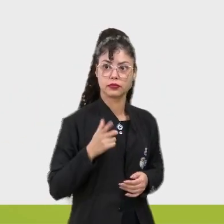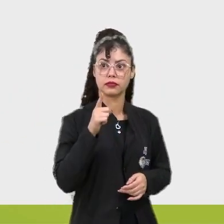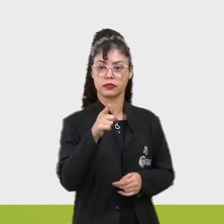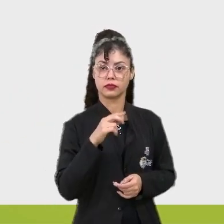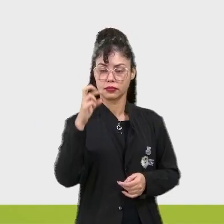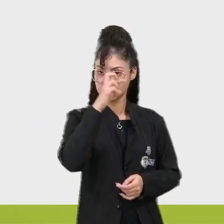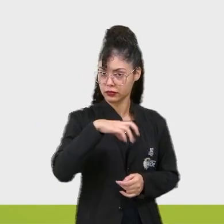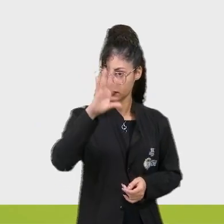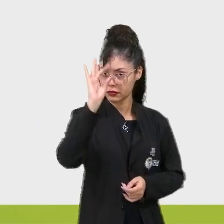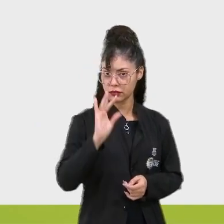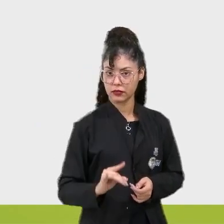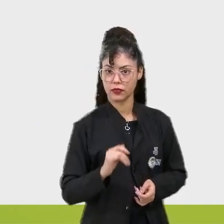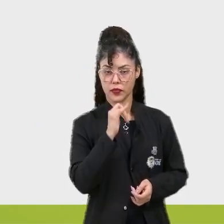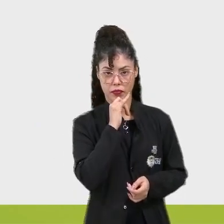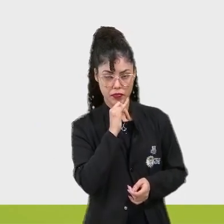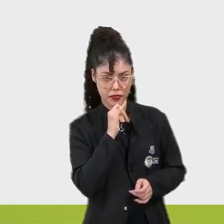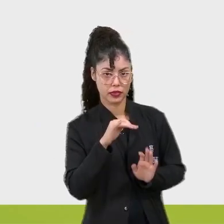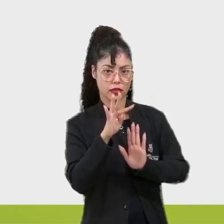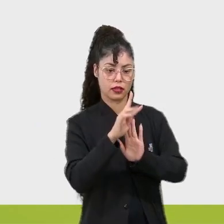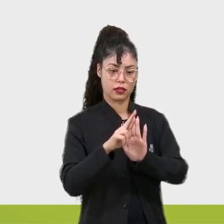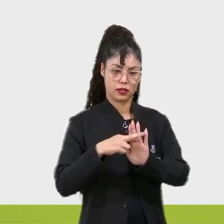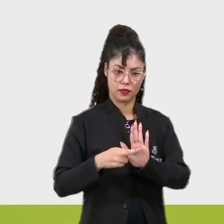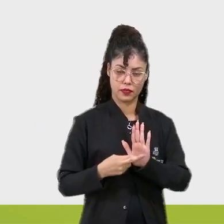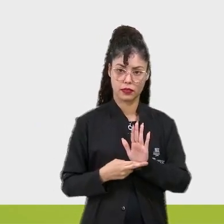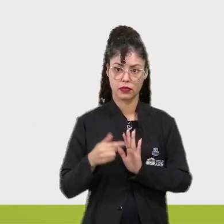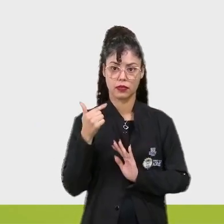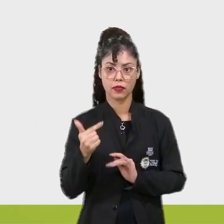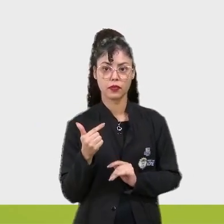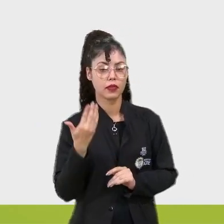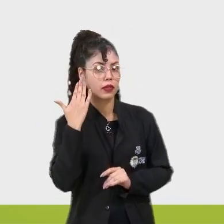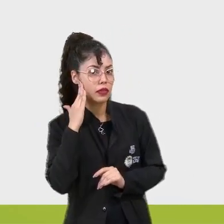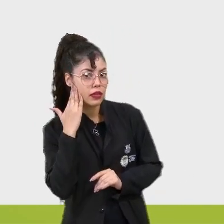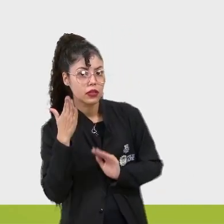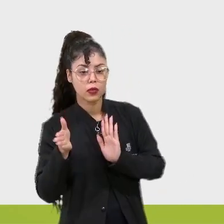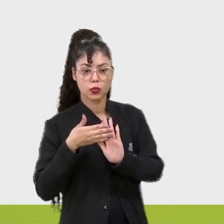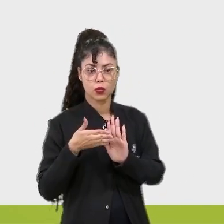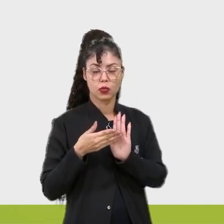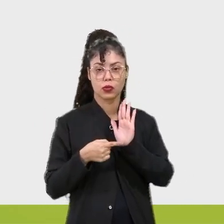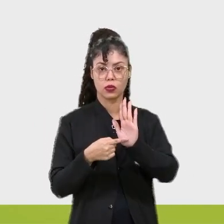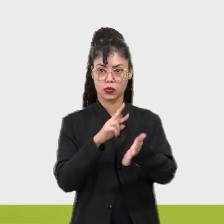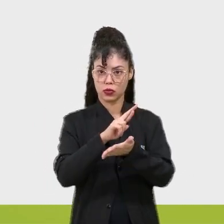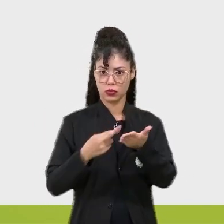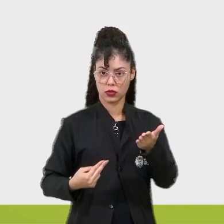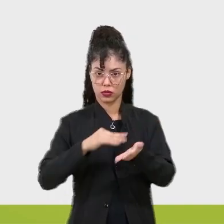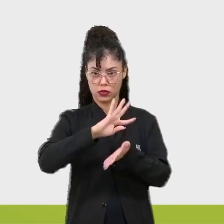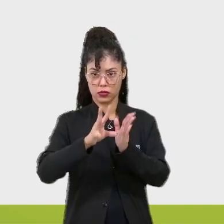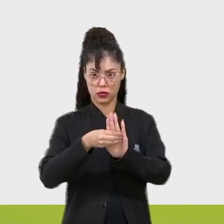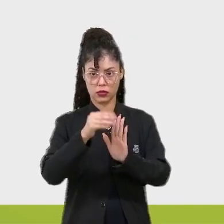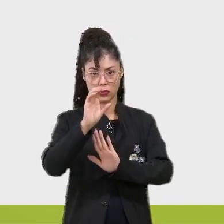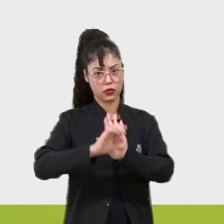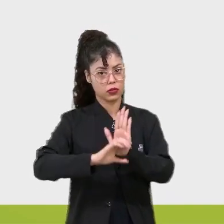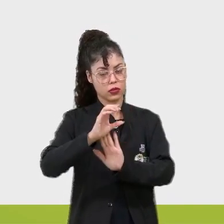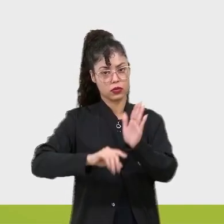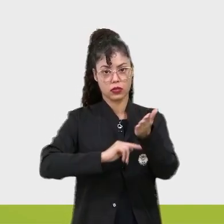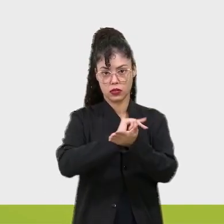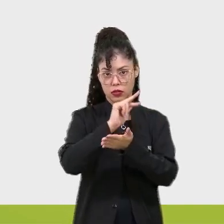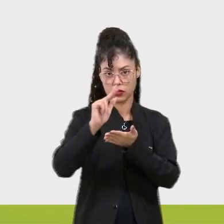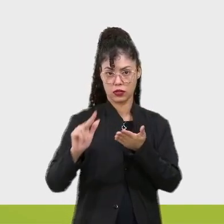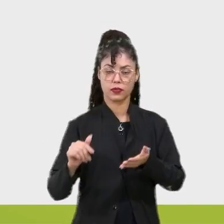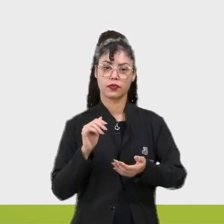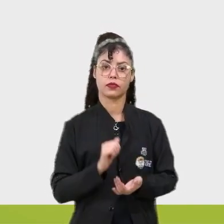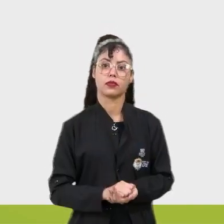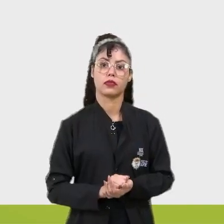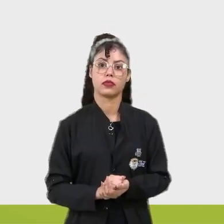vocês analisem. Por exemplo, competência 2, compreender a proposta de redação e aplicar conceitos de várias